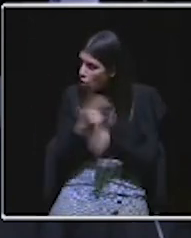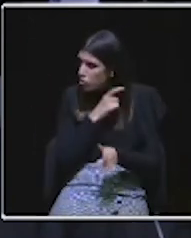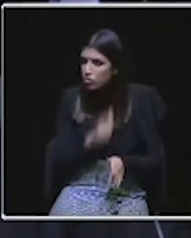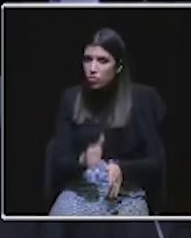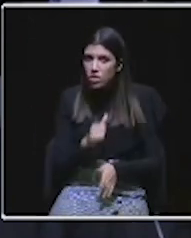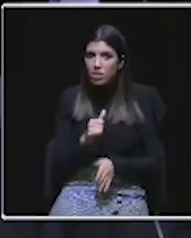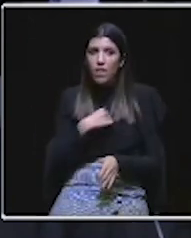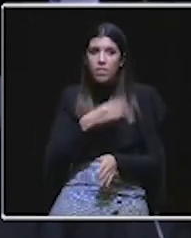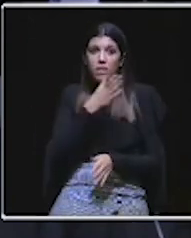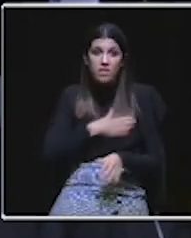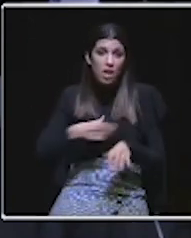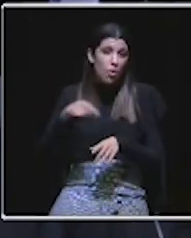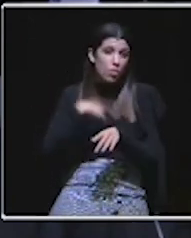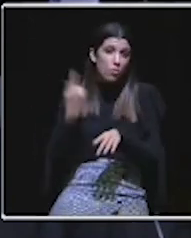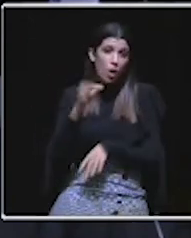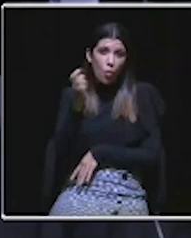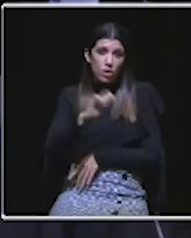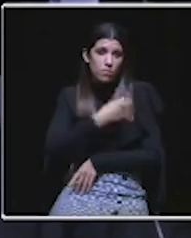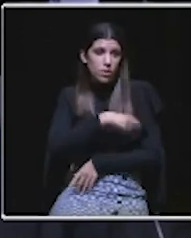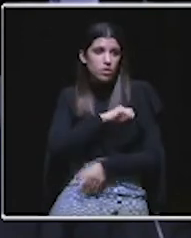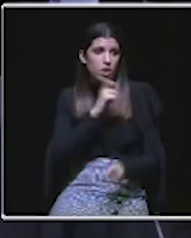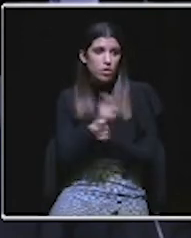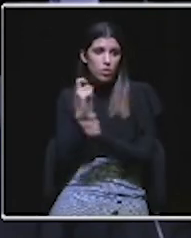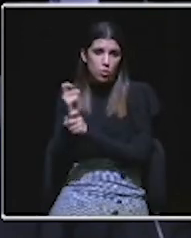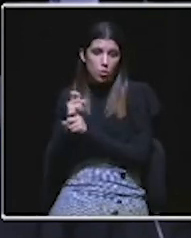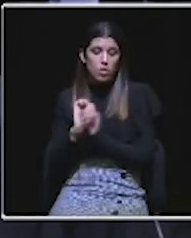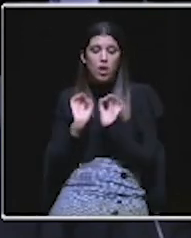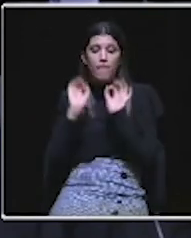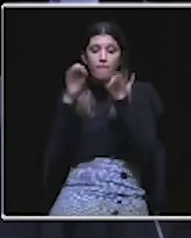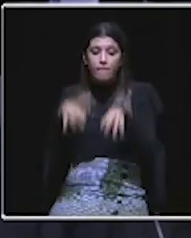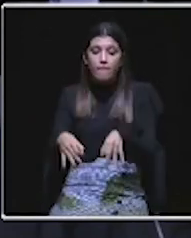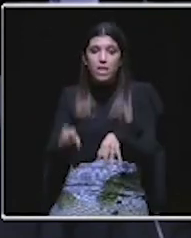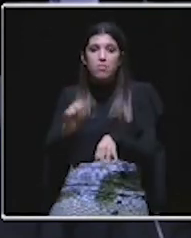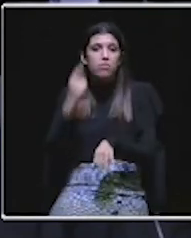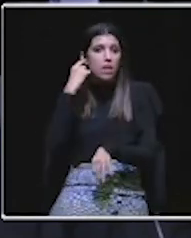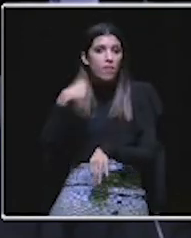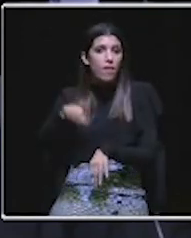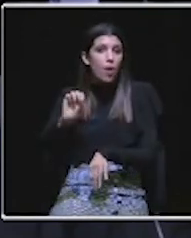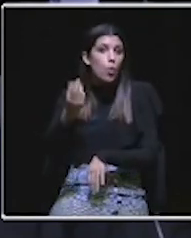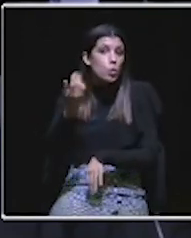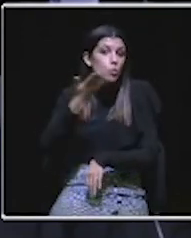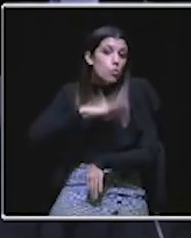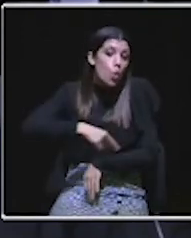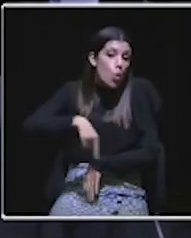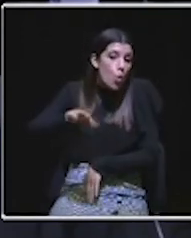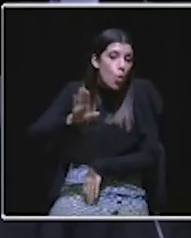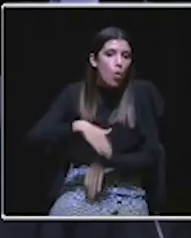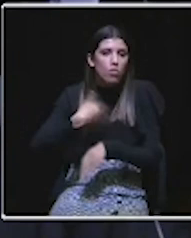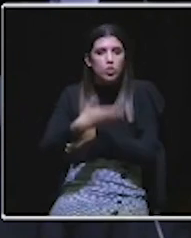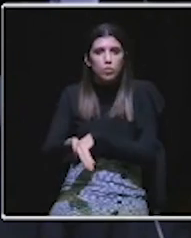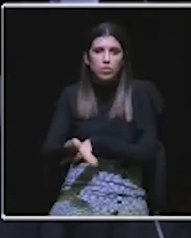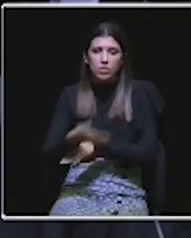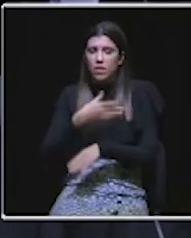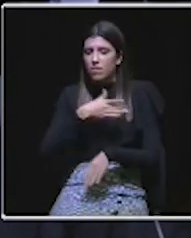aqui disseram que vai demorar 8 meses esta auditoria e que deverá estar concluído apenas em outubro, com sorte. Isto é um atraso